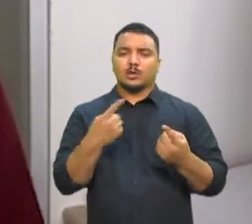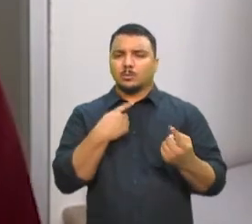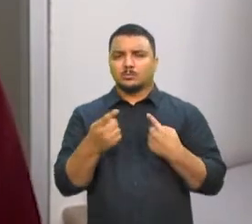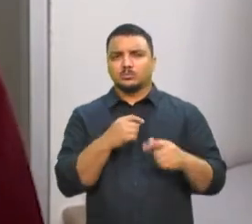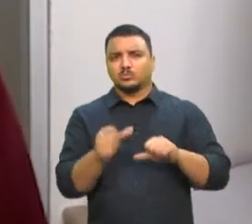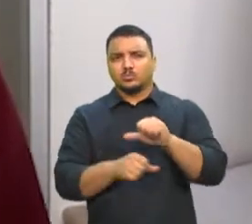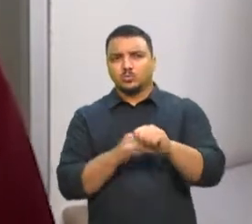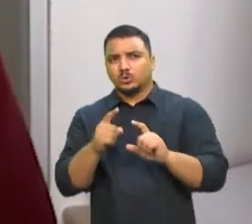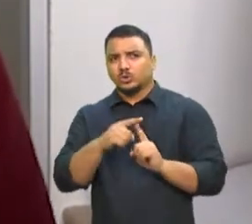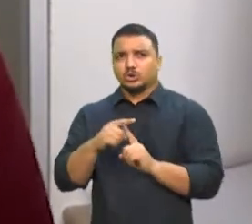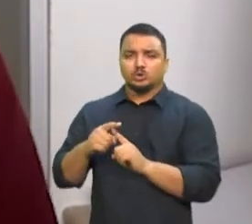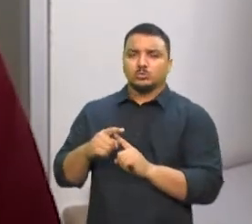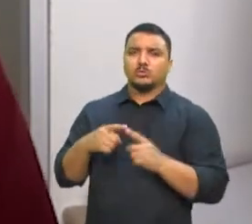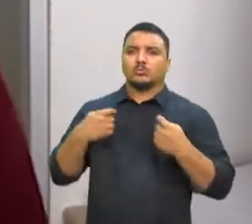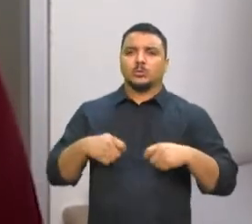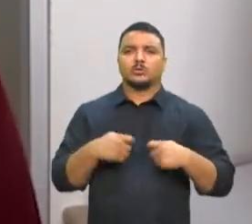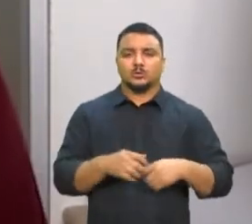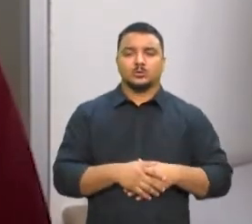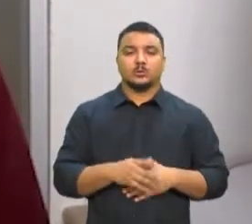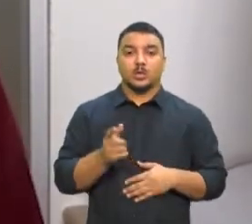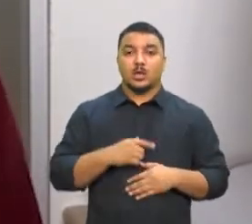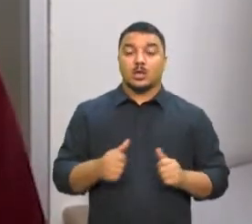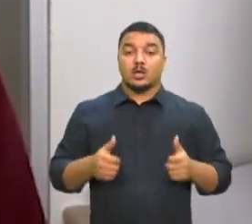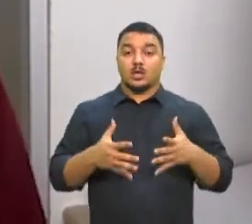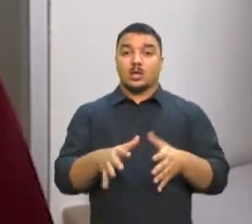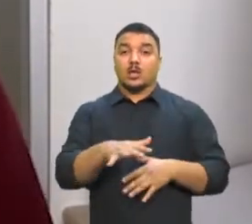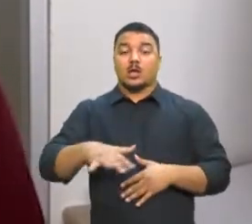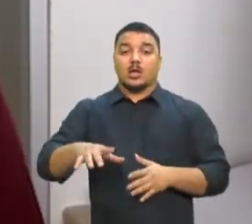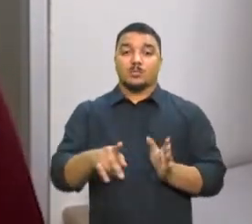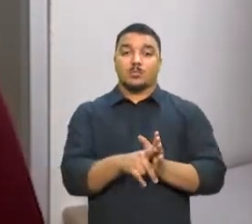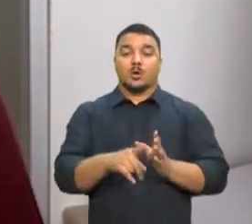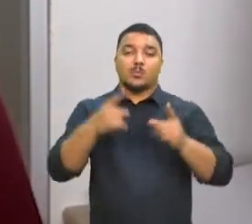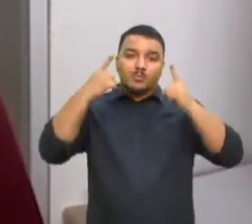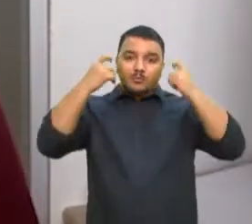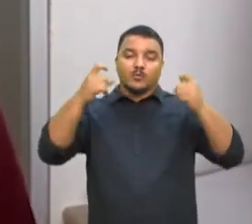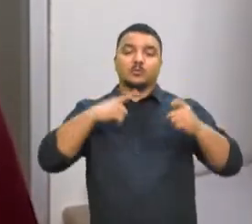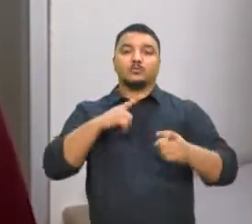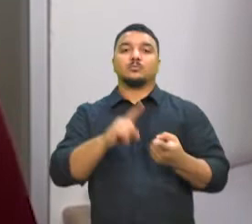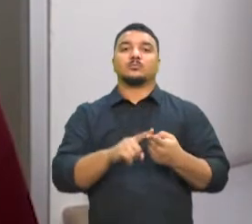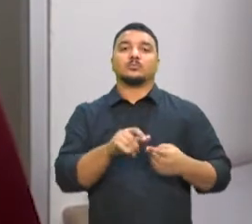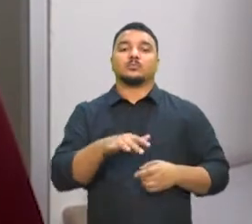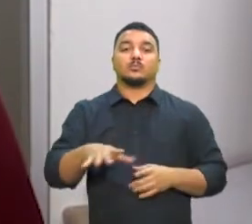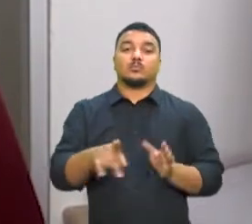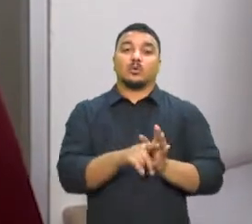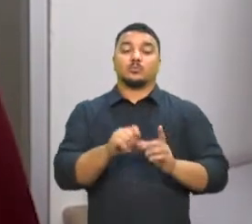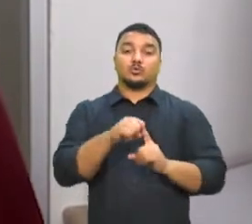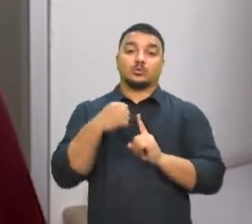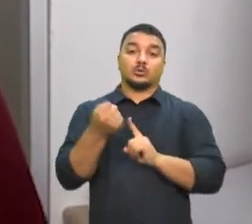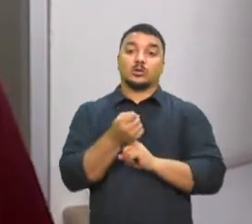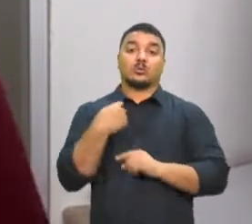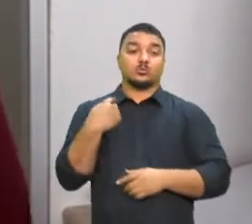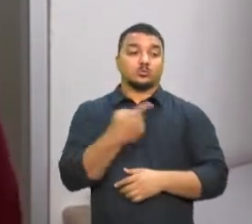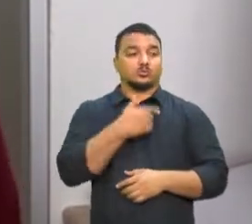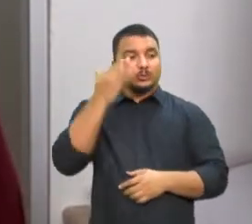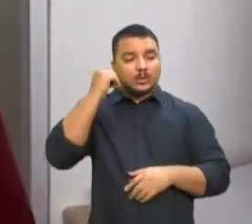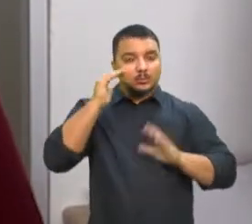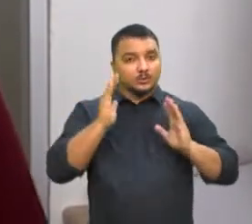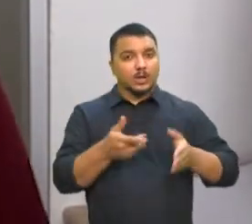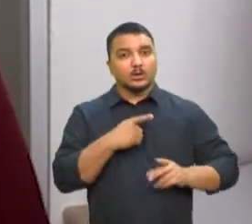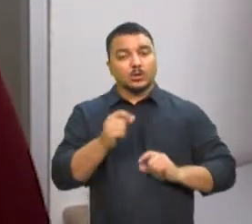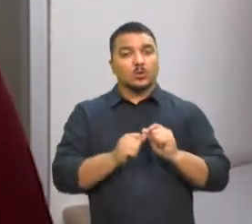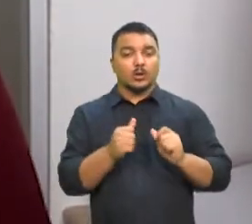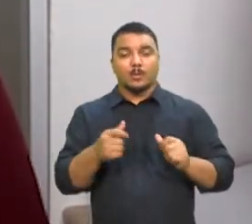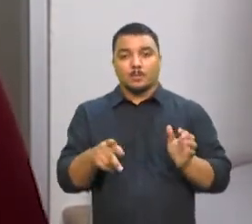modelo. Isso requer maior investimento nas áreas mais violentas, sobretudo investimentos sociais, porque nós sabemos que a violência é o retorno